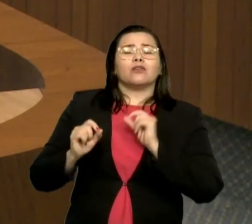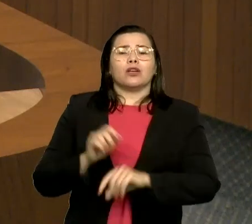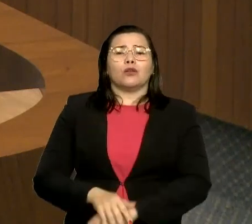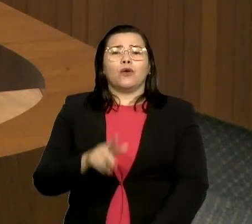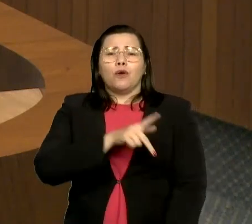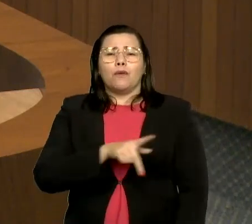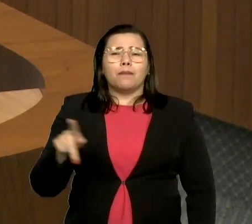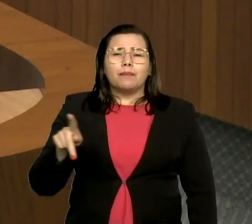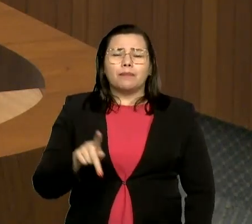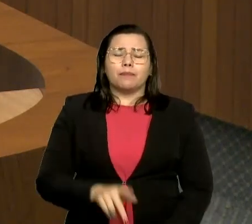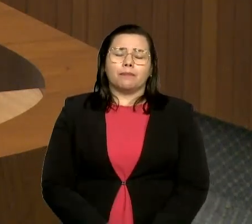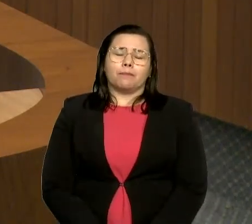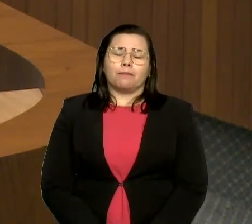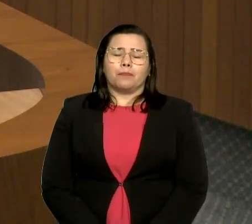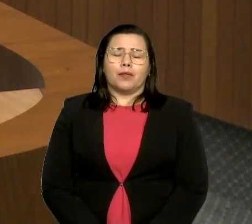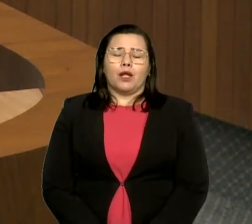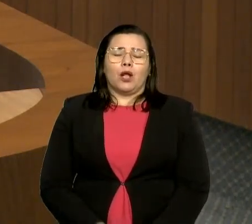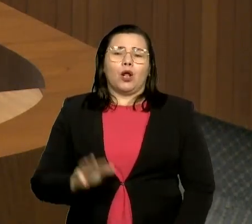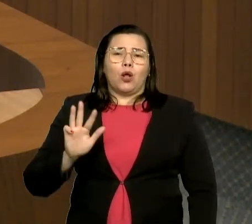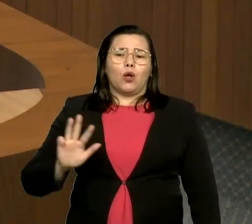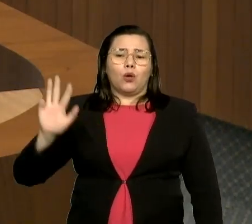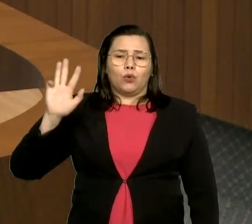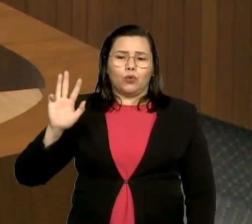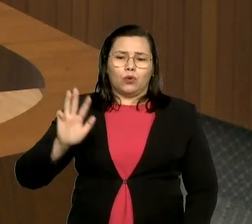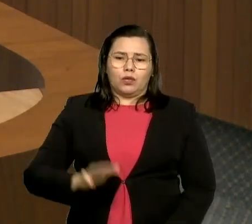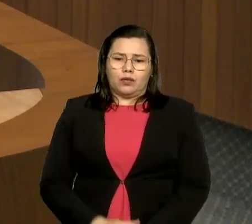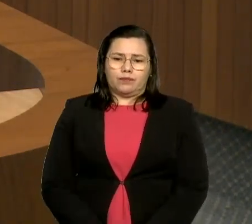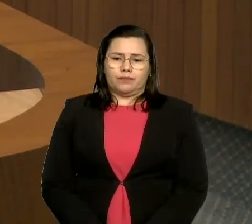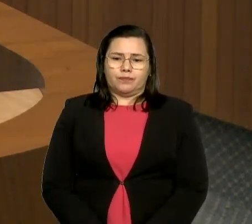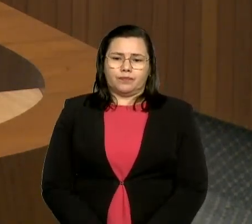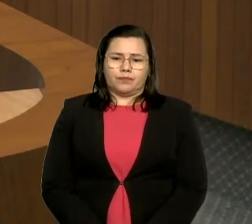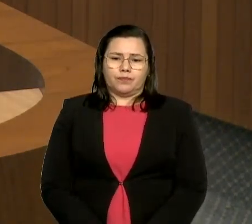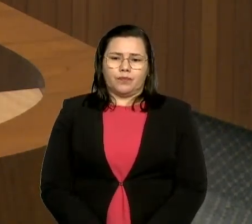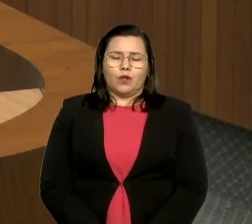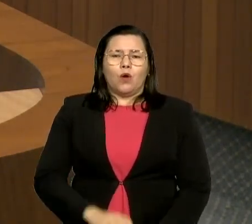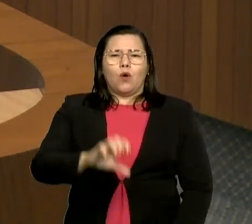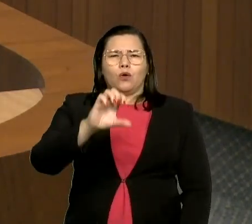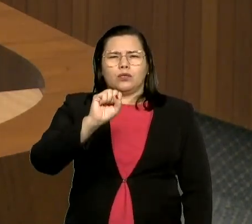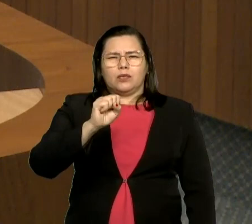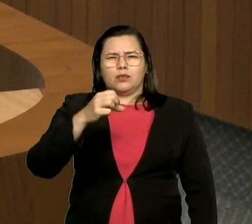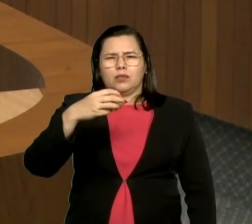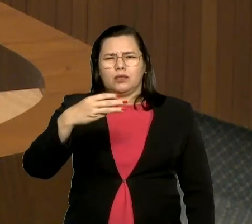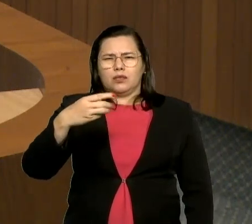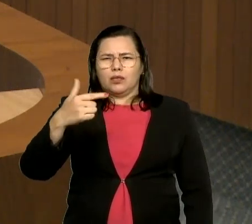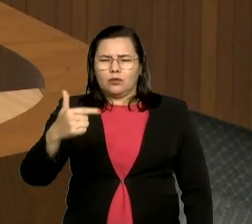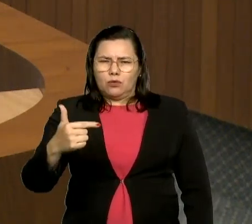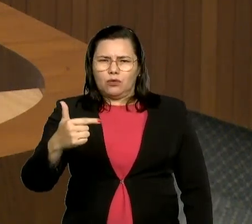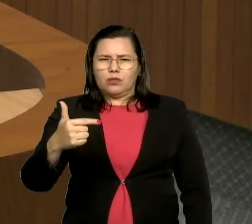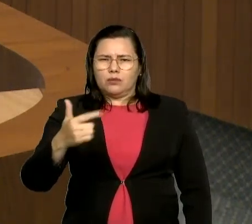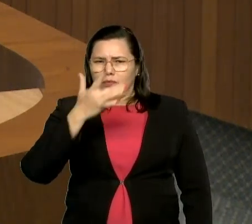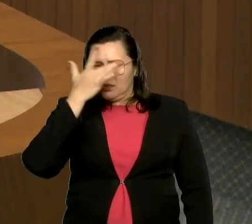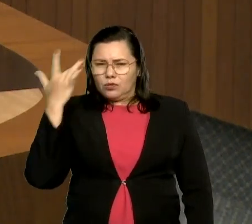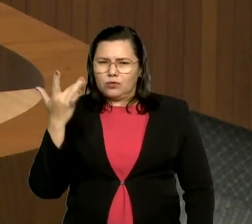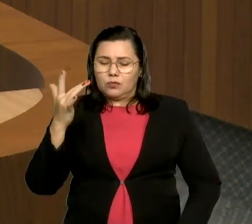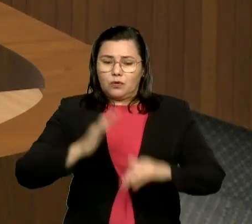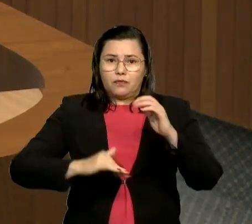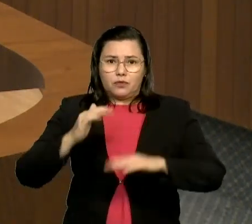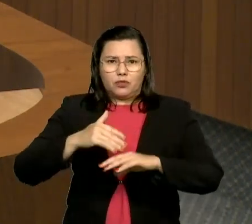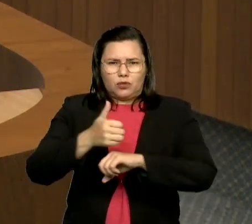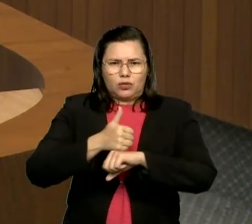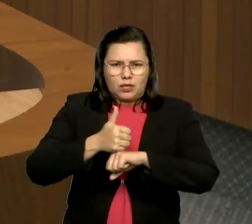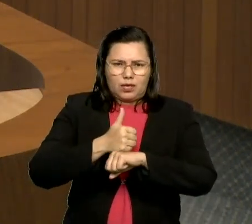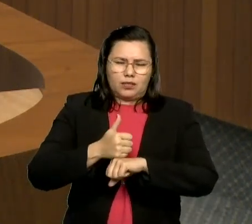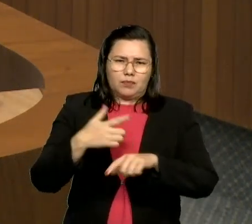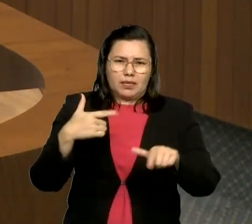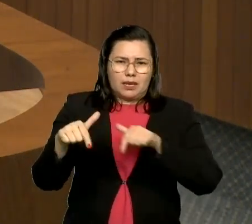ano, contratados apenas novos 832 agentes de combate à dengue. No ano